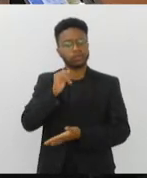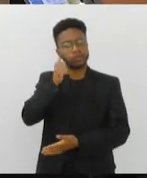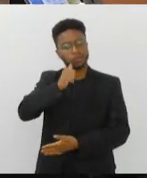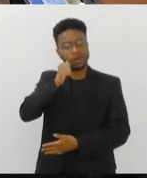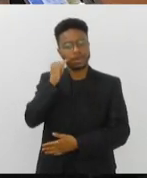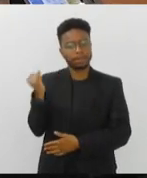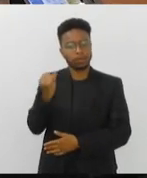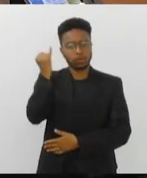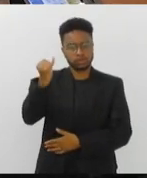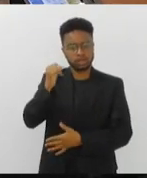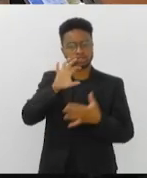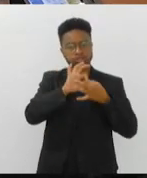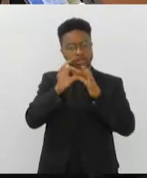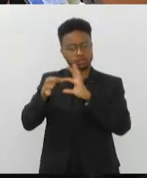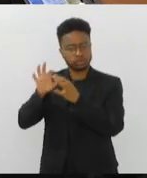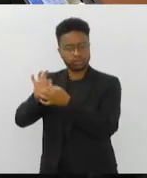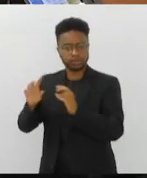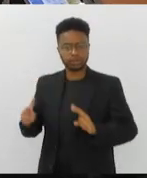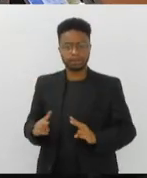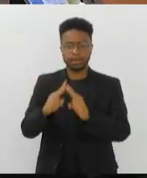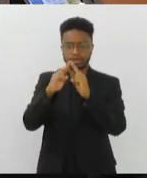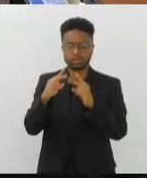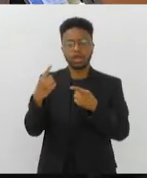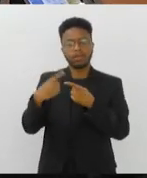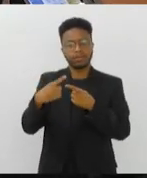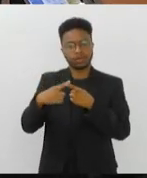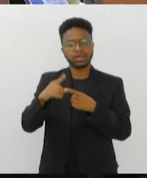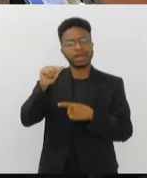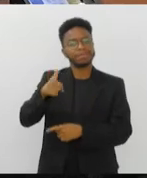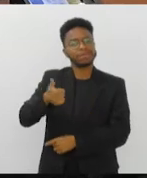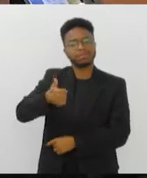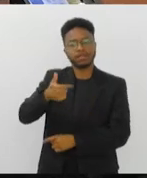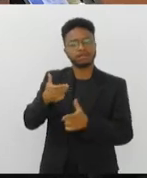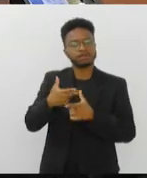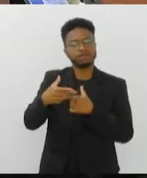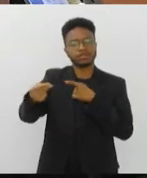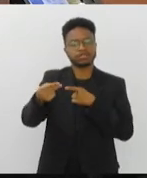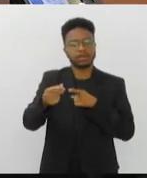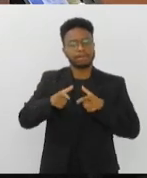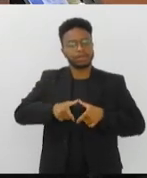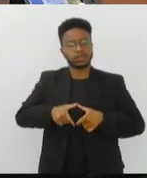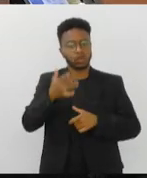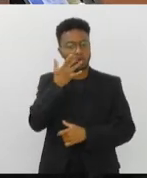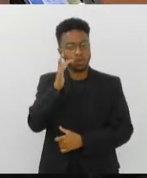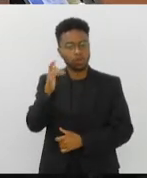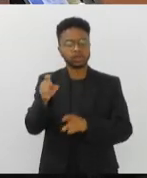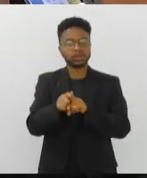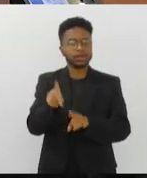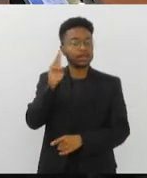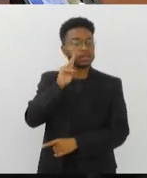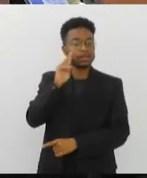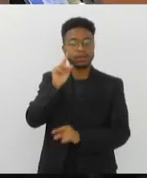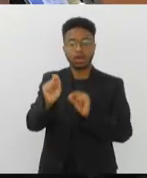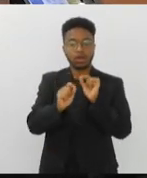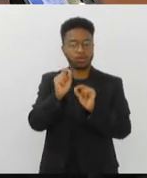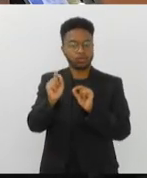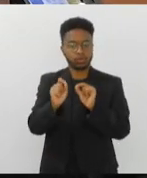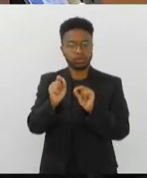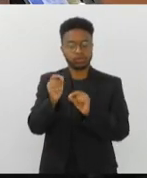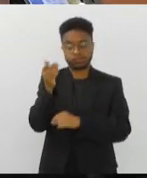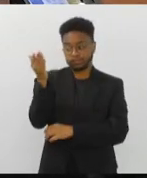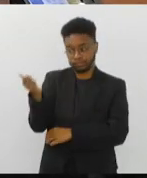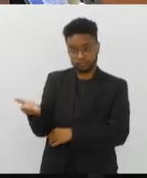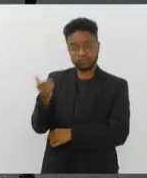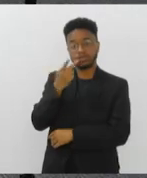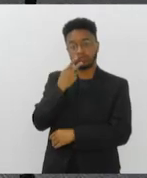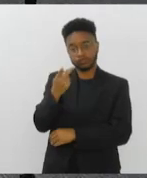Olimpíadas de Paris. Foram as primeiras que ganharam as medalhas de ouro. E lembrar também que o Vossa Excelência